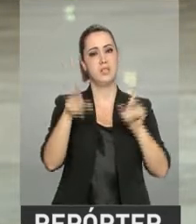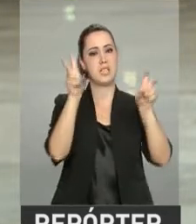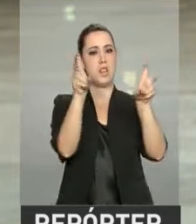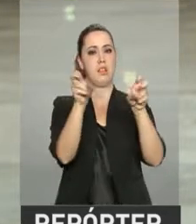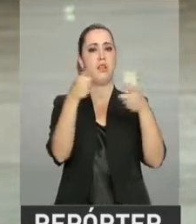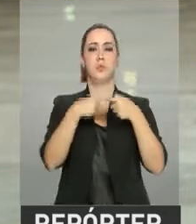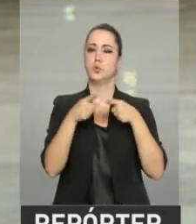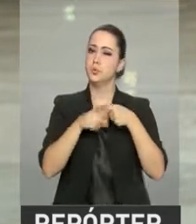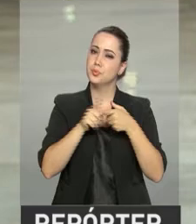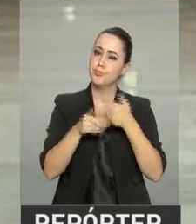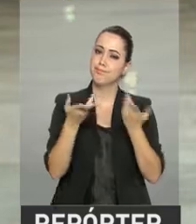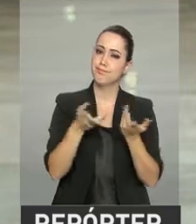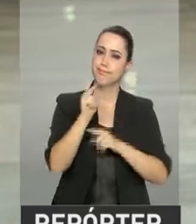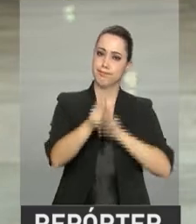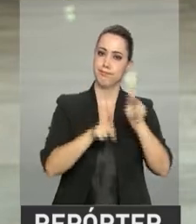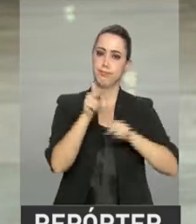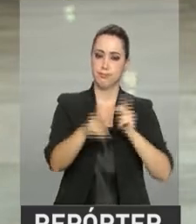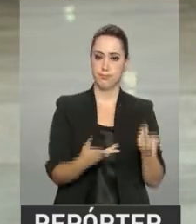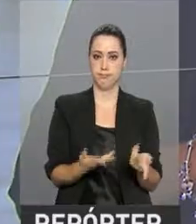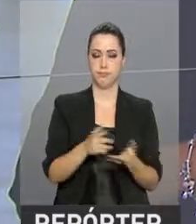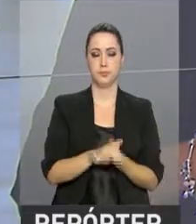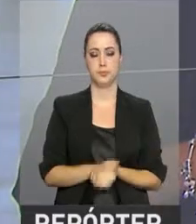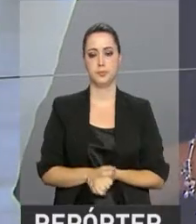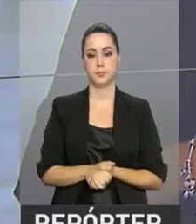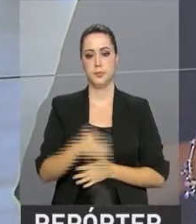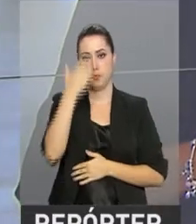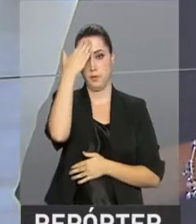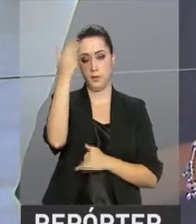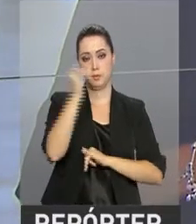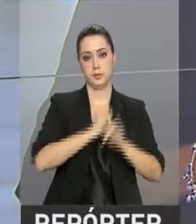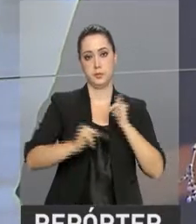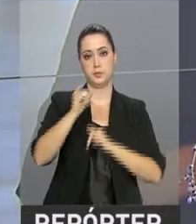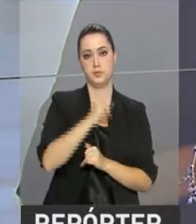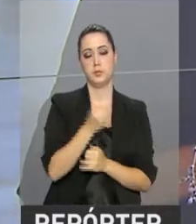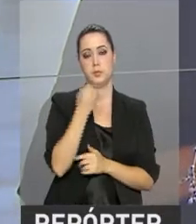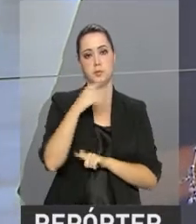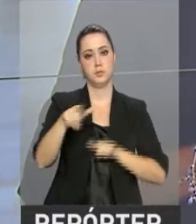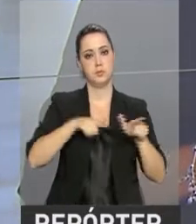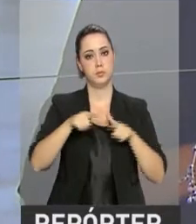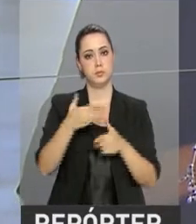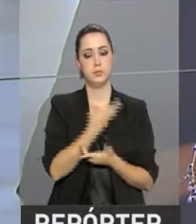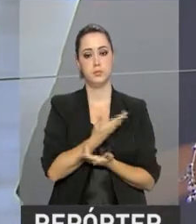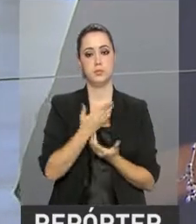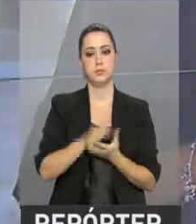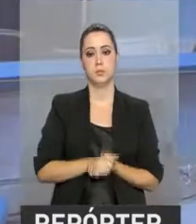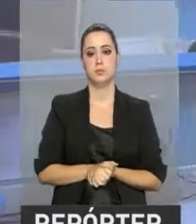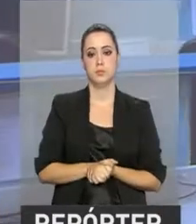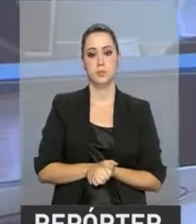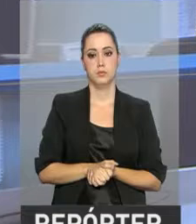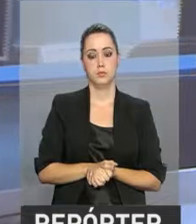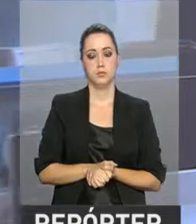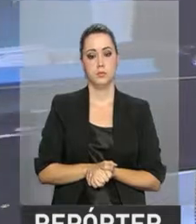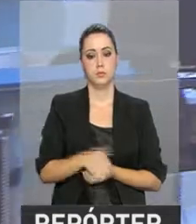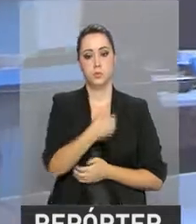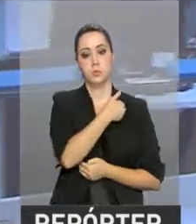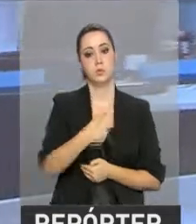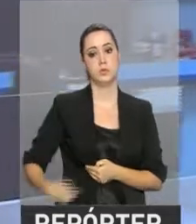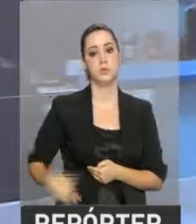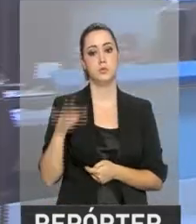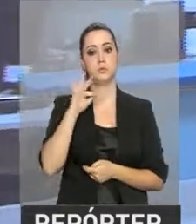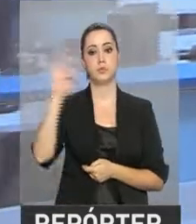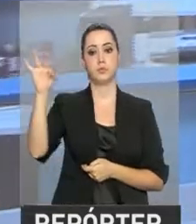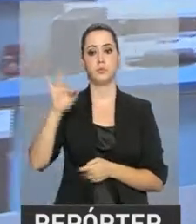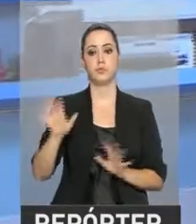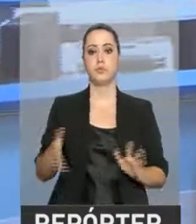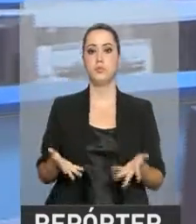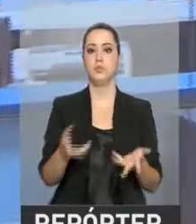sociedade brasileira josé luiz é com você obrigatória pelas informações bom trabalho por aí o governo federal mobilizou